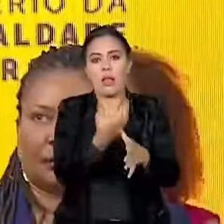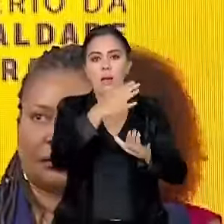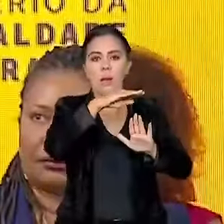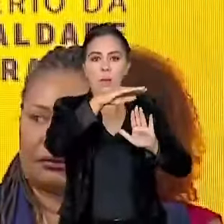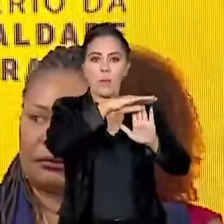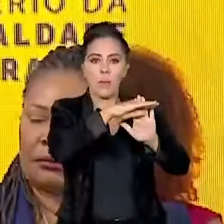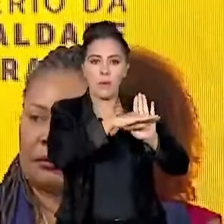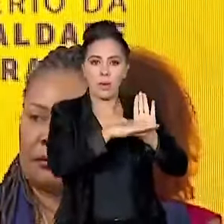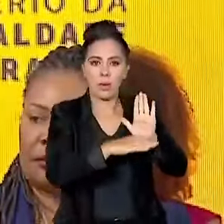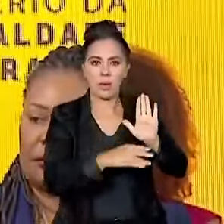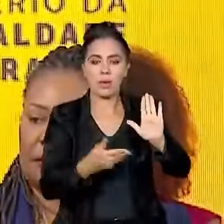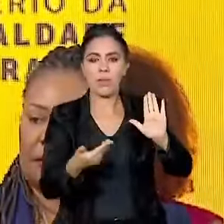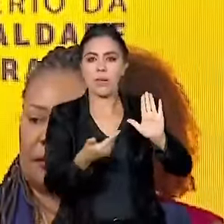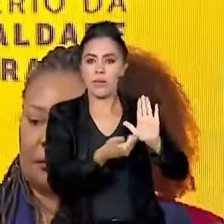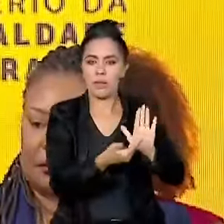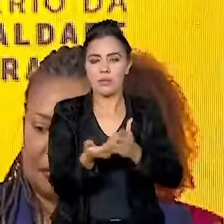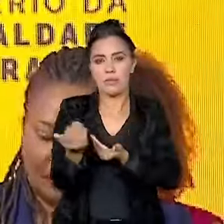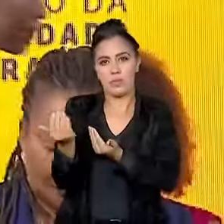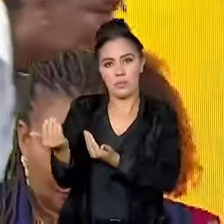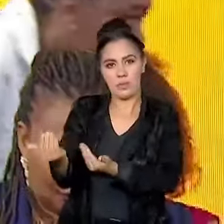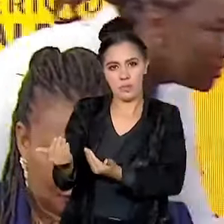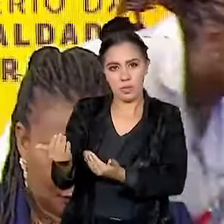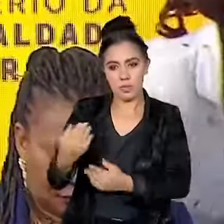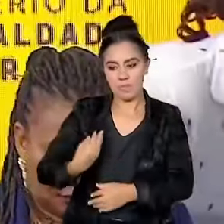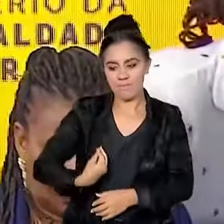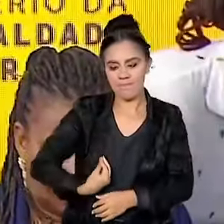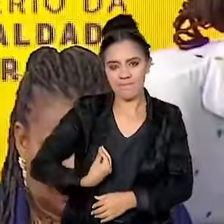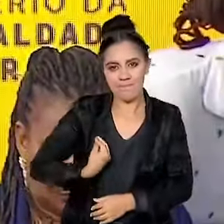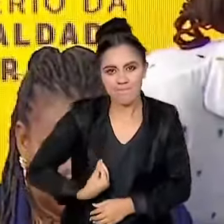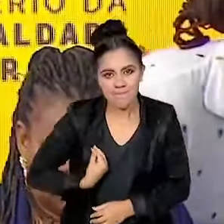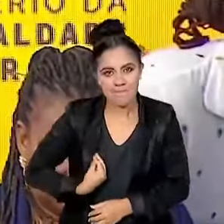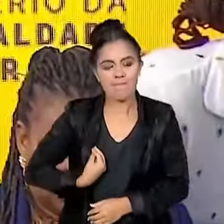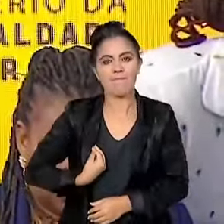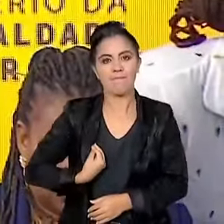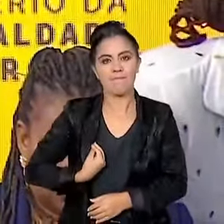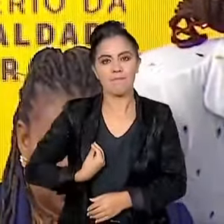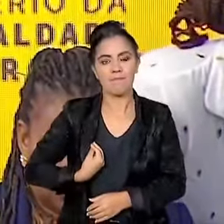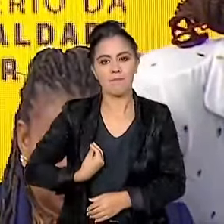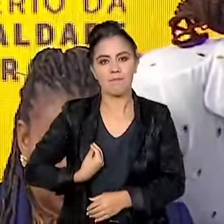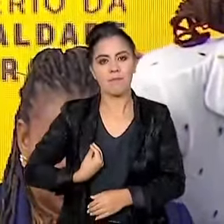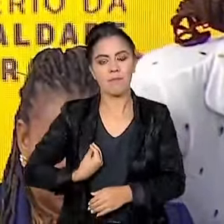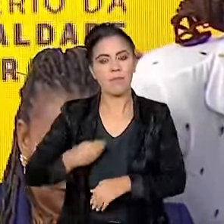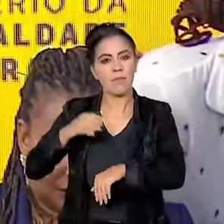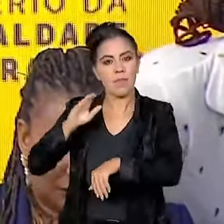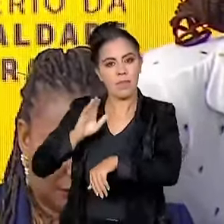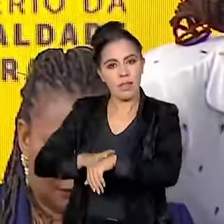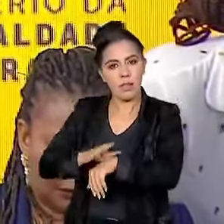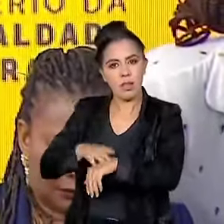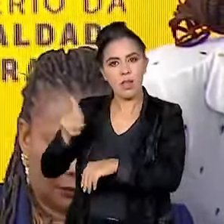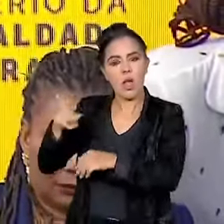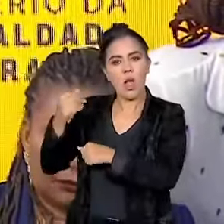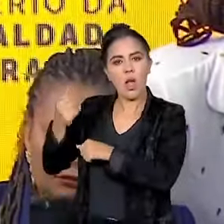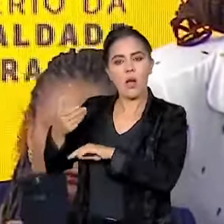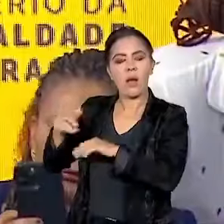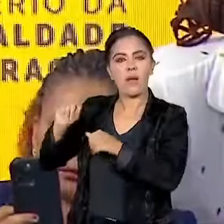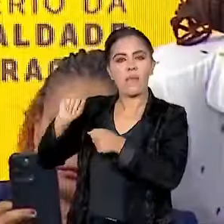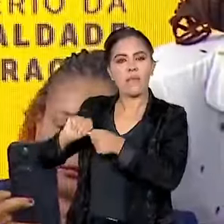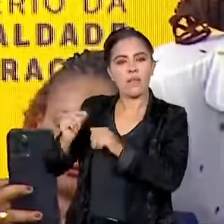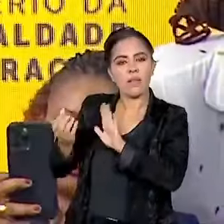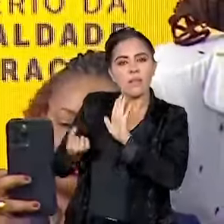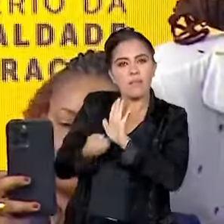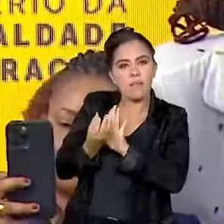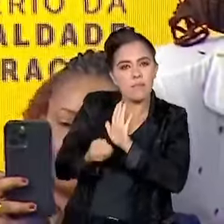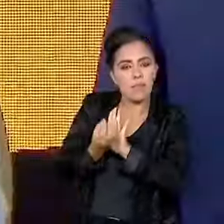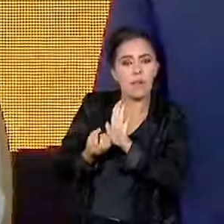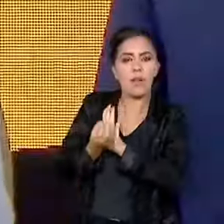programa Juventude Viva. Foi construído no seu governo e em